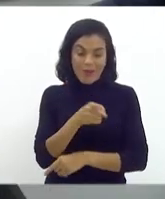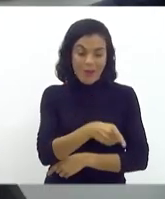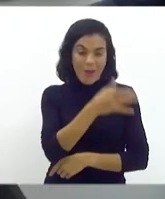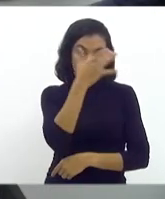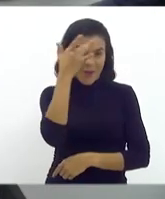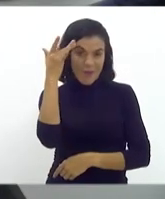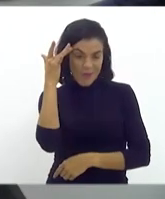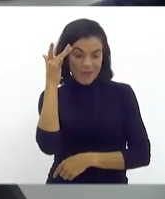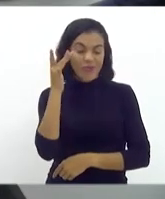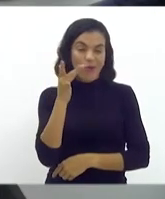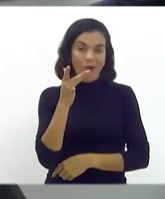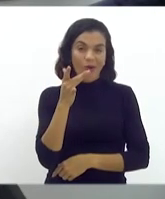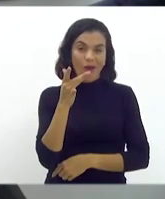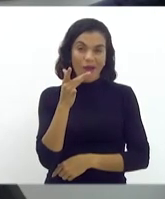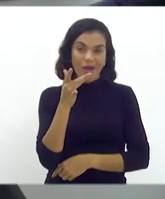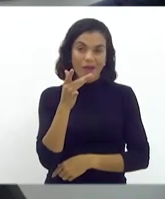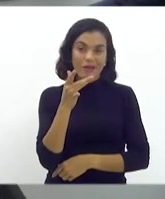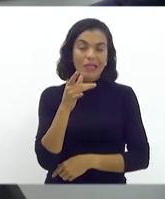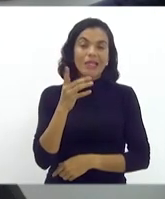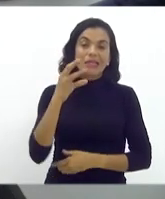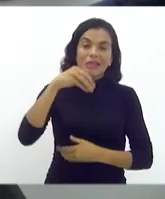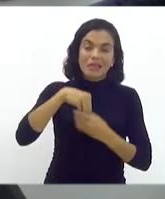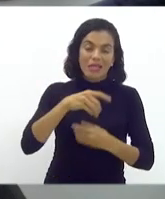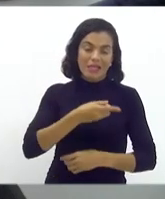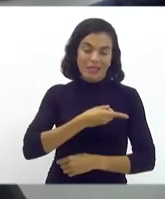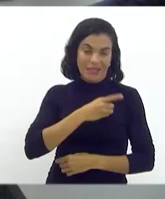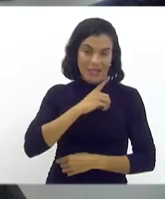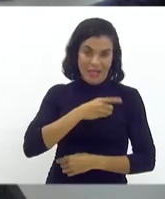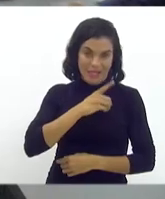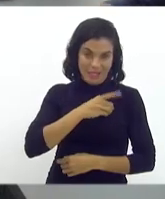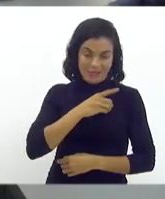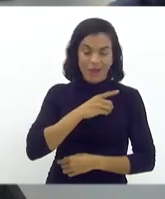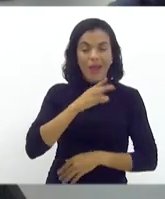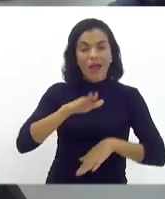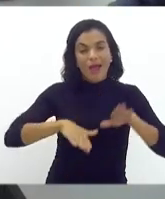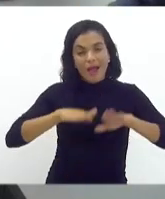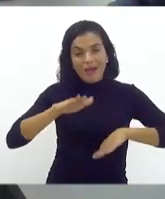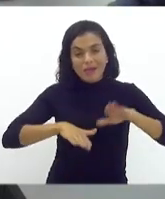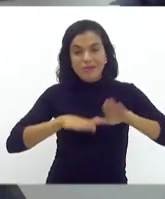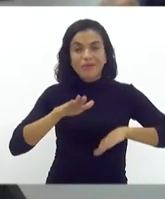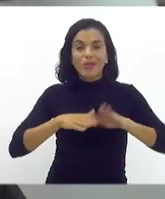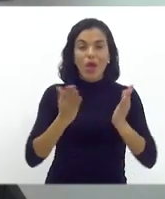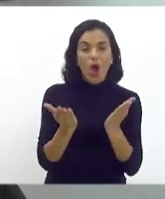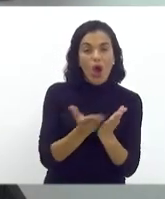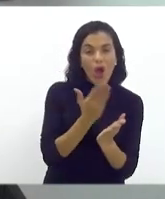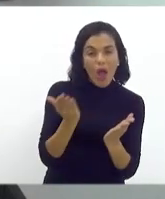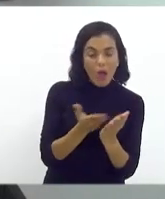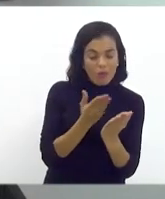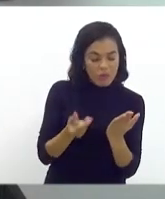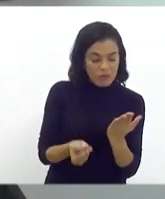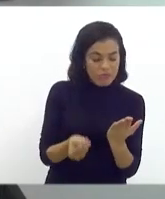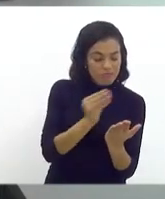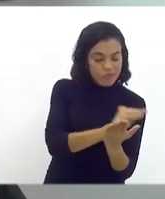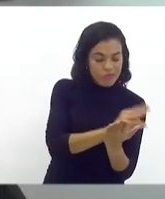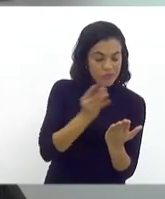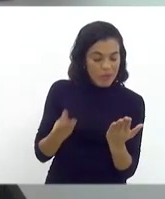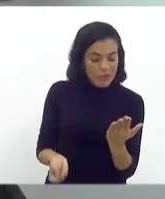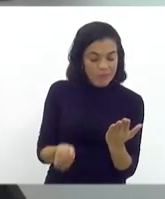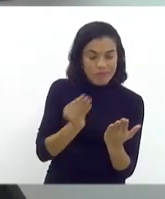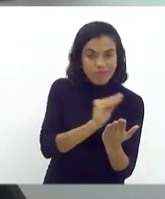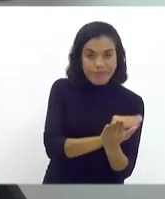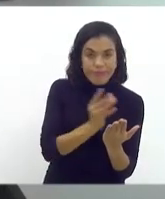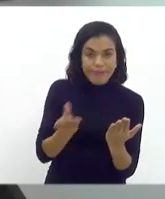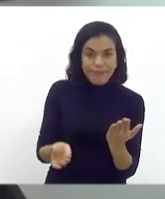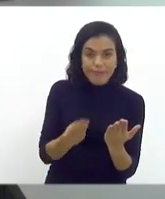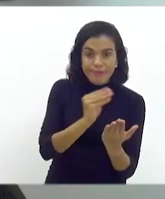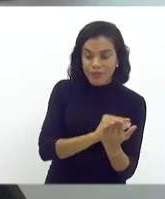pessoas realizar realizar em delegacia de polícia muita das vezes é realizada através de algo fotográfico em procedimento no